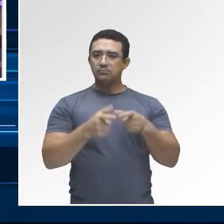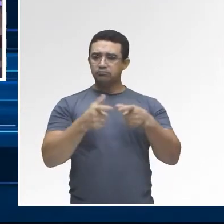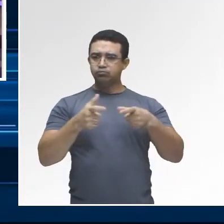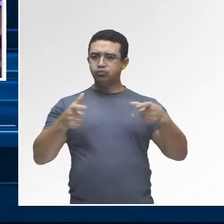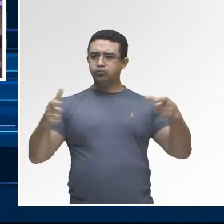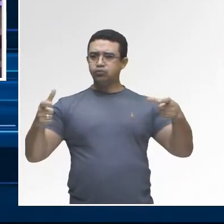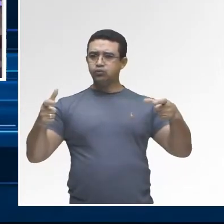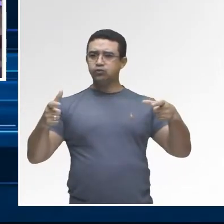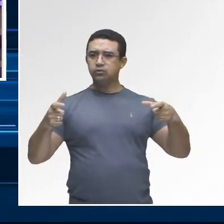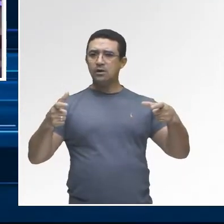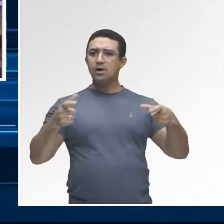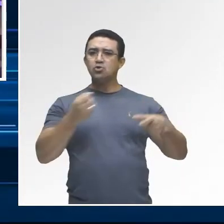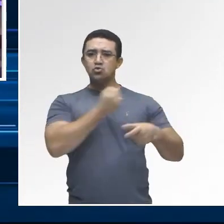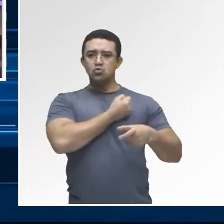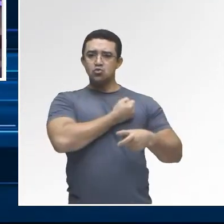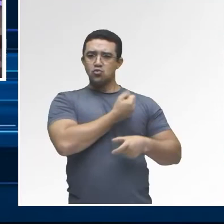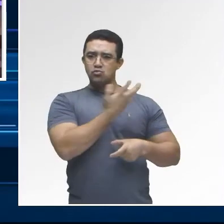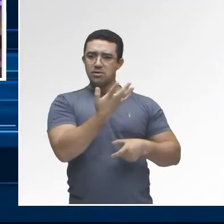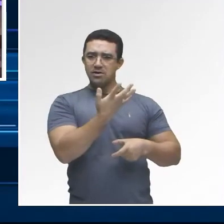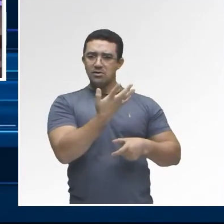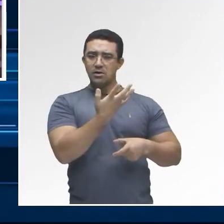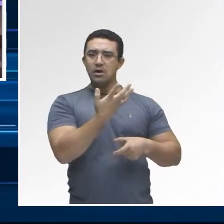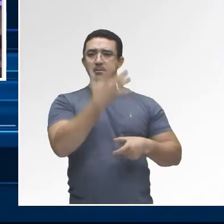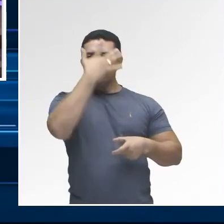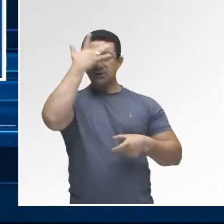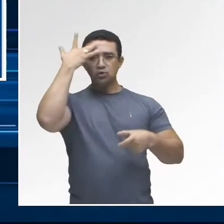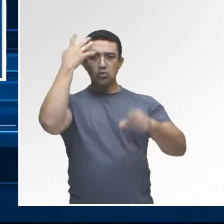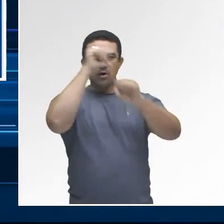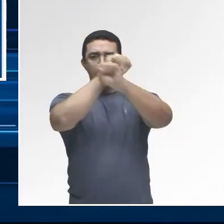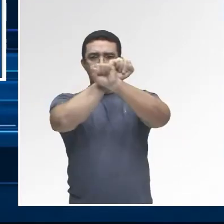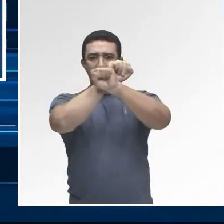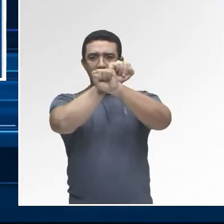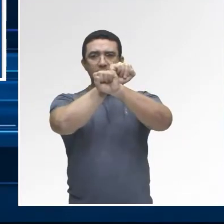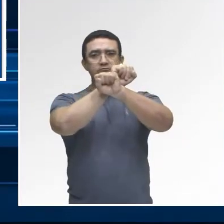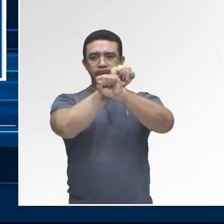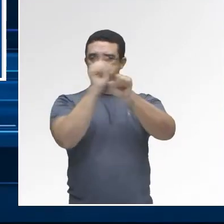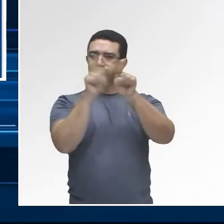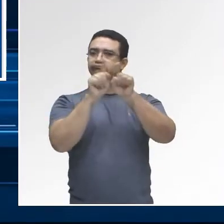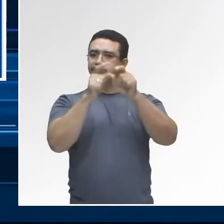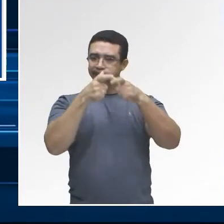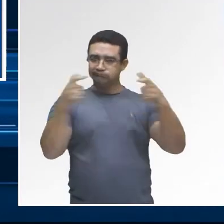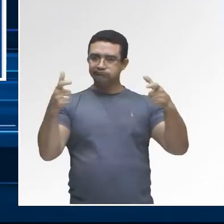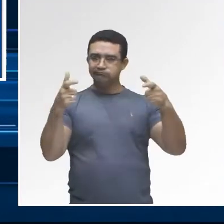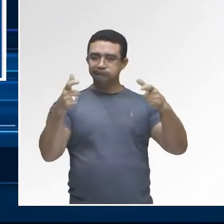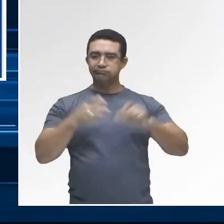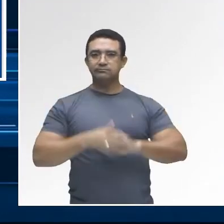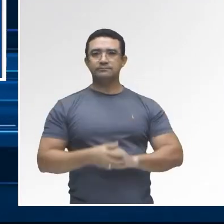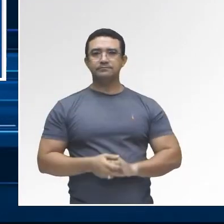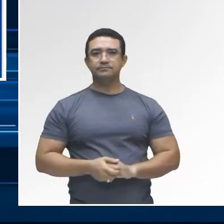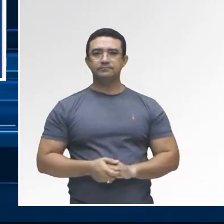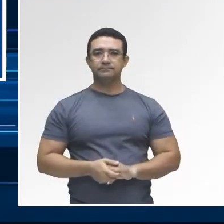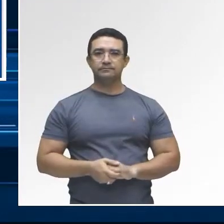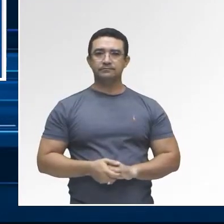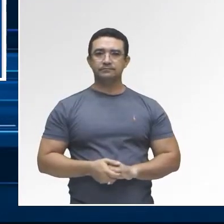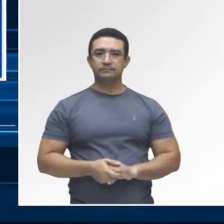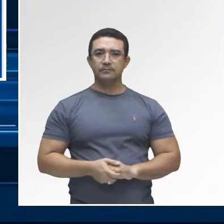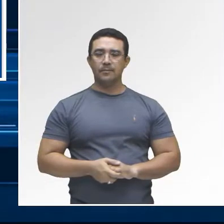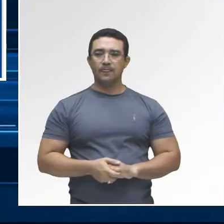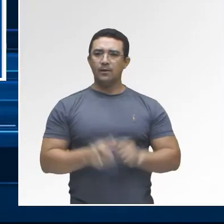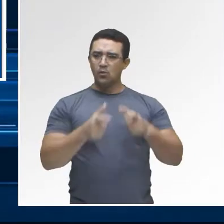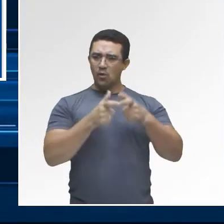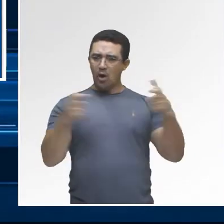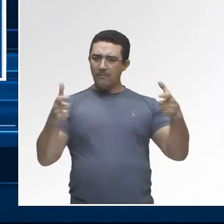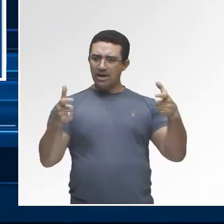da pilhagem, né? Os povos pilham para conseguir novas terras, para conseguir escravos, né? Esse aumento do número